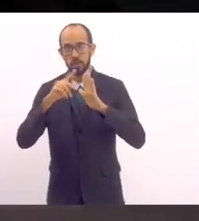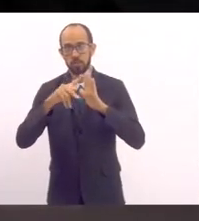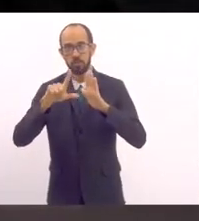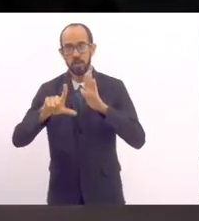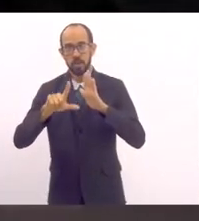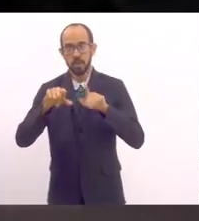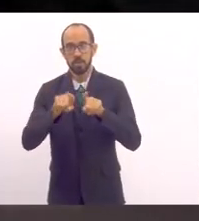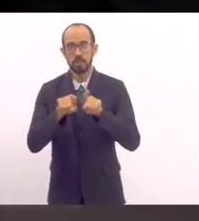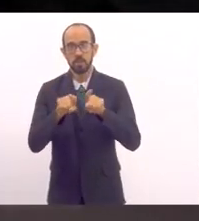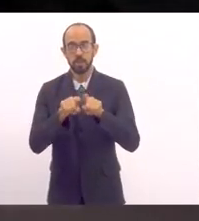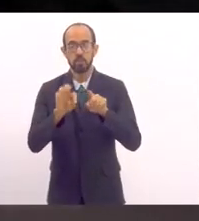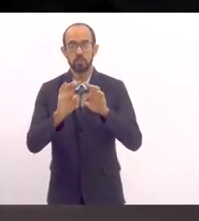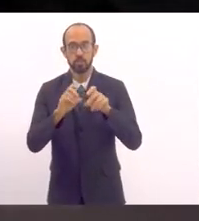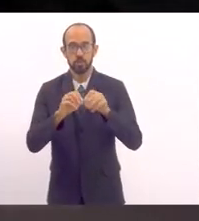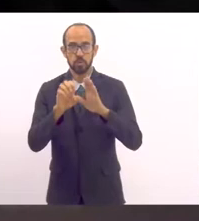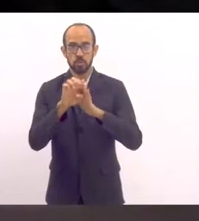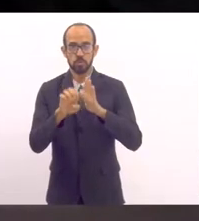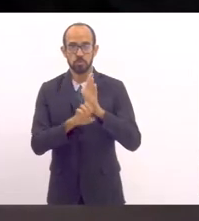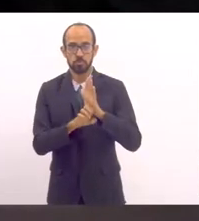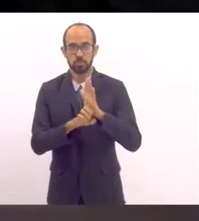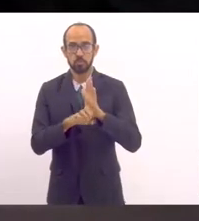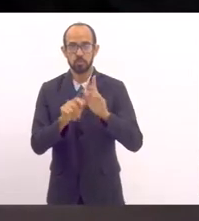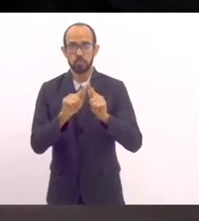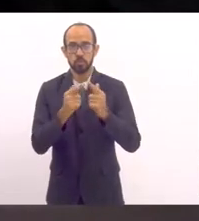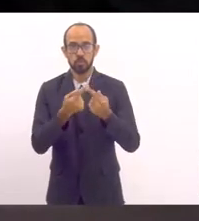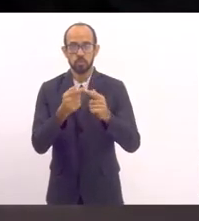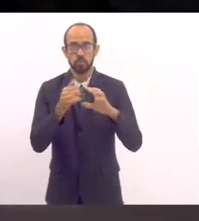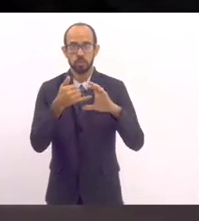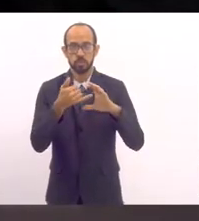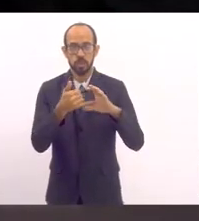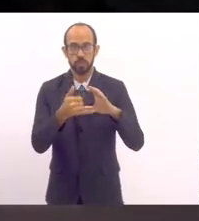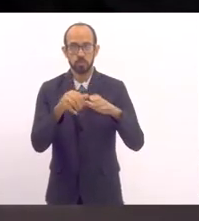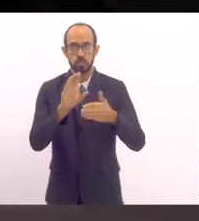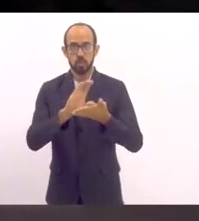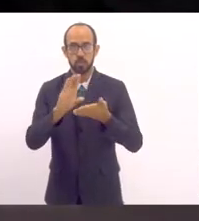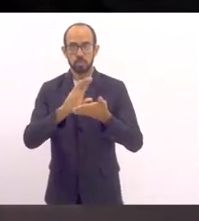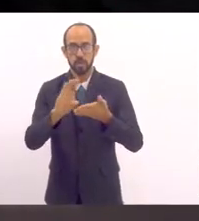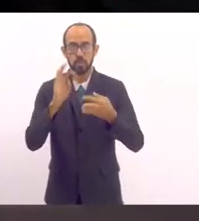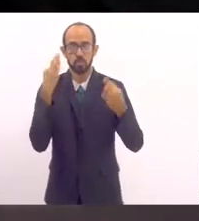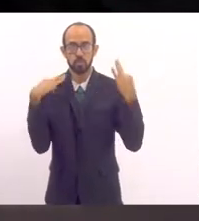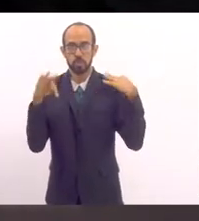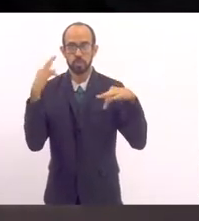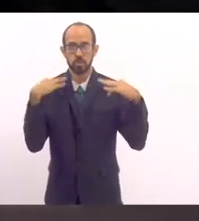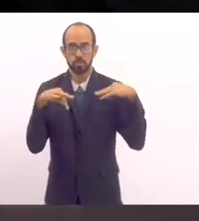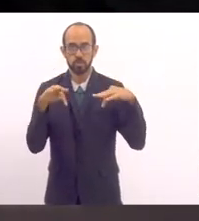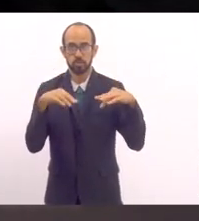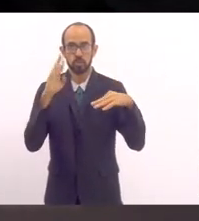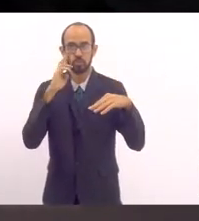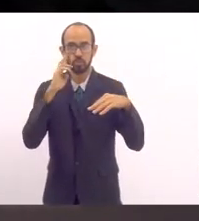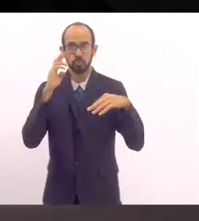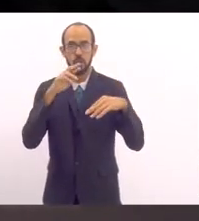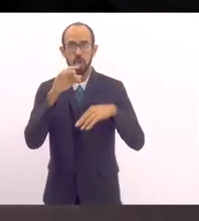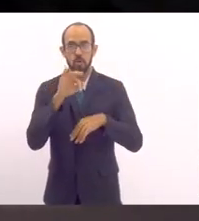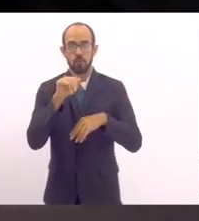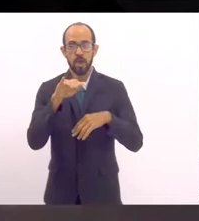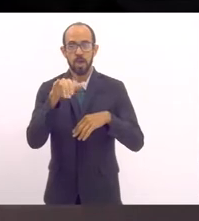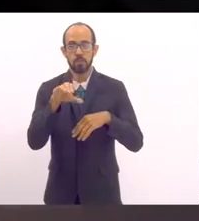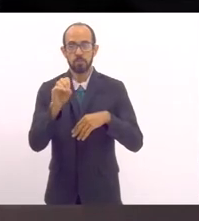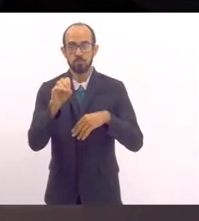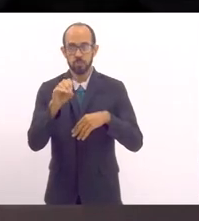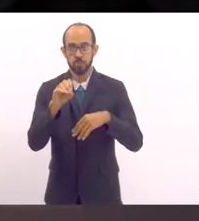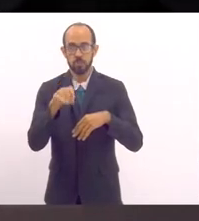emendas parlamentares, no grupo de WhatsApp do Conselho Estadual de Turismo, e o senhor Fábio Costa, que